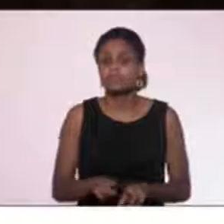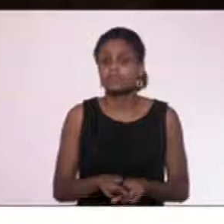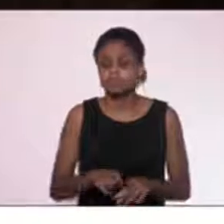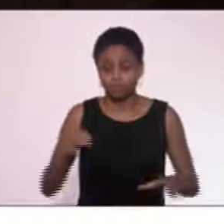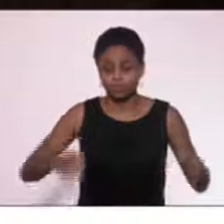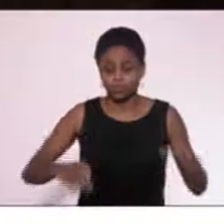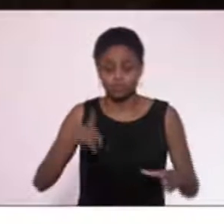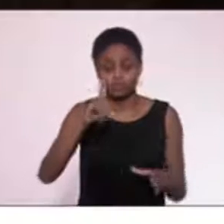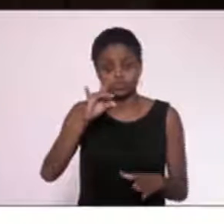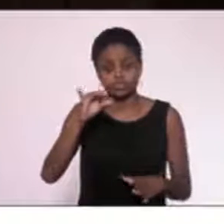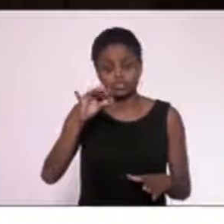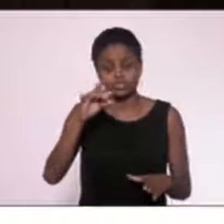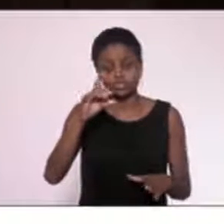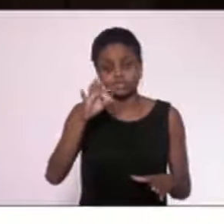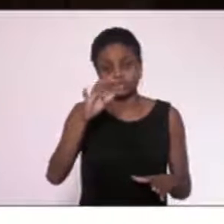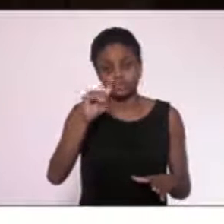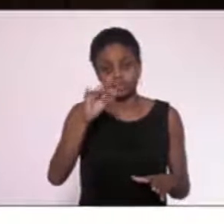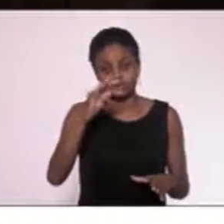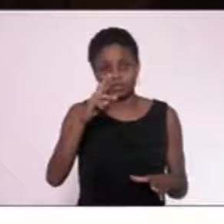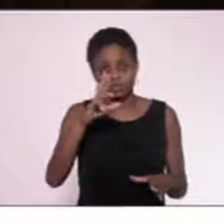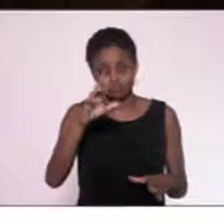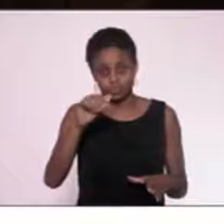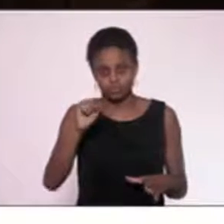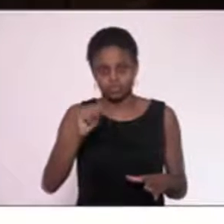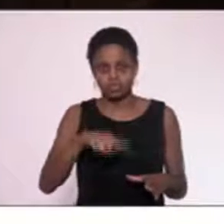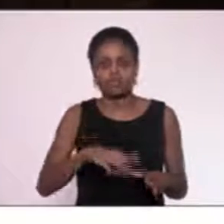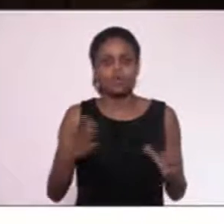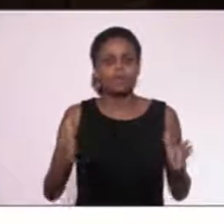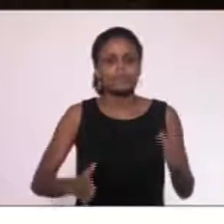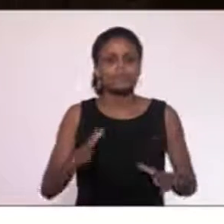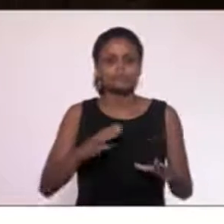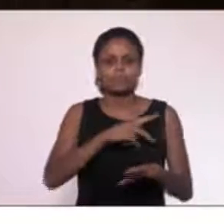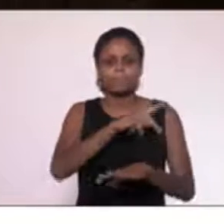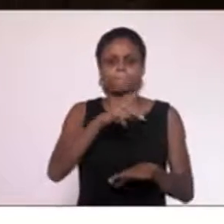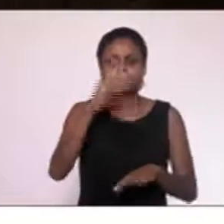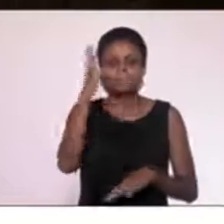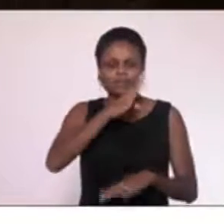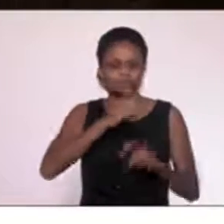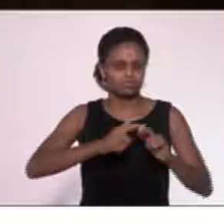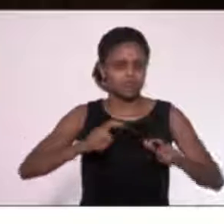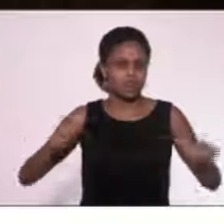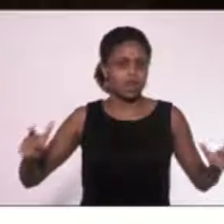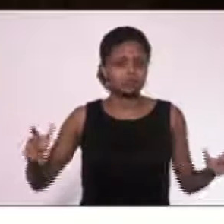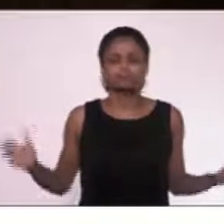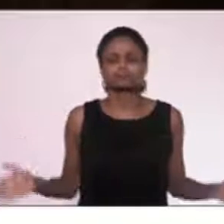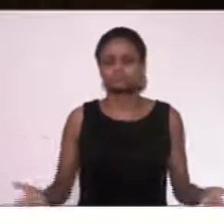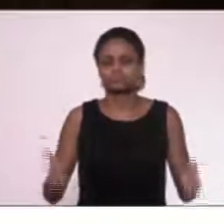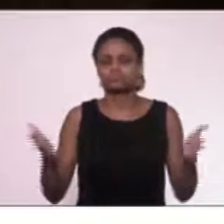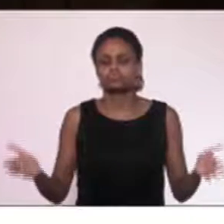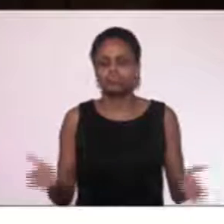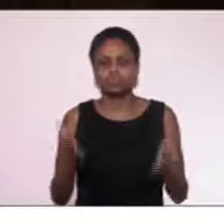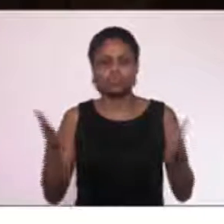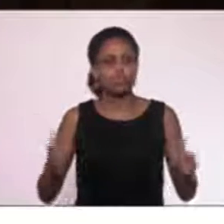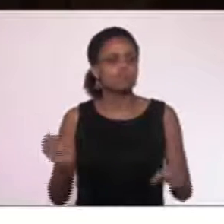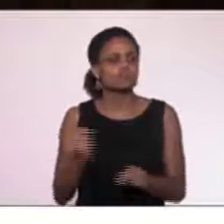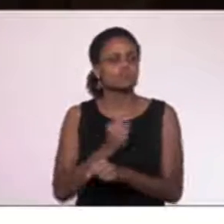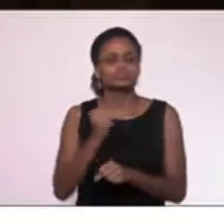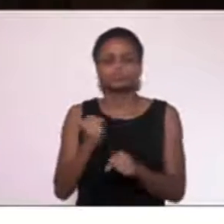ditadura, naquele período de Brasil grande, se estimulou muito a construção